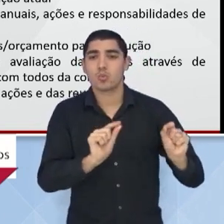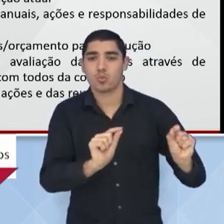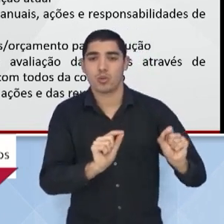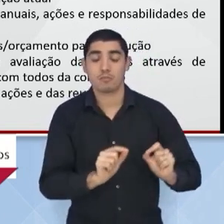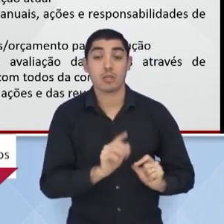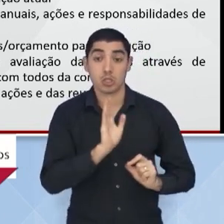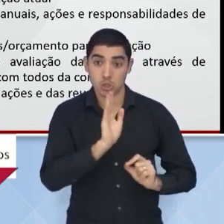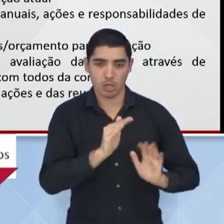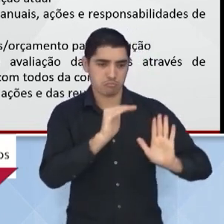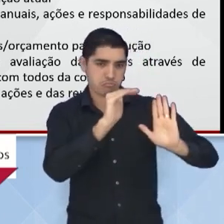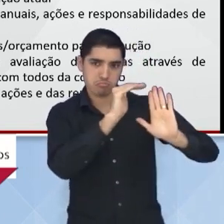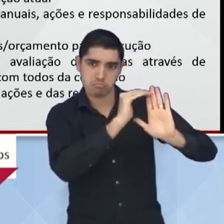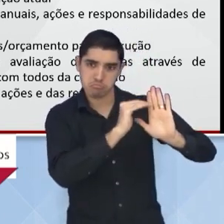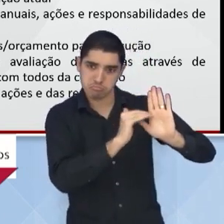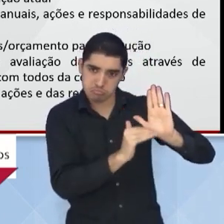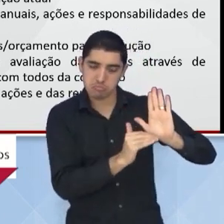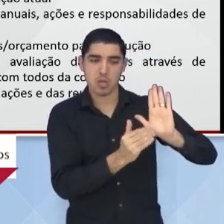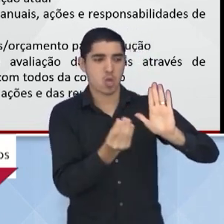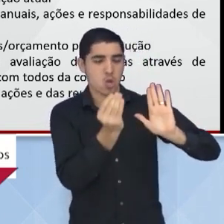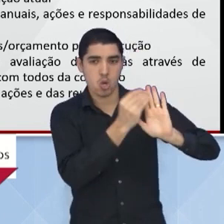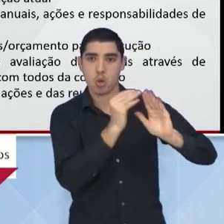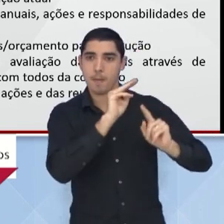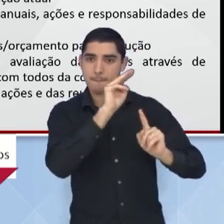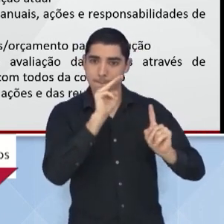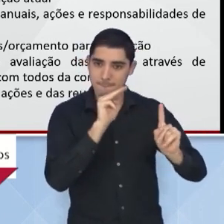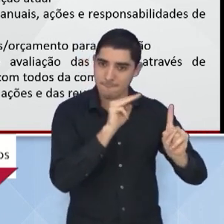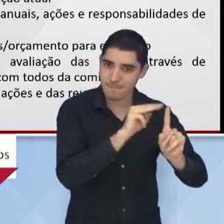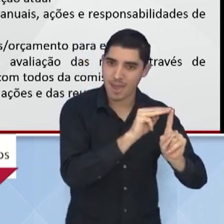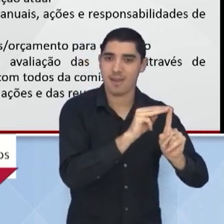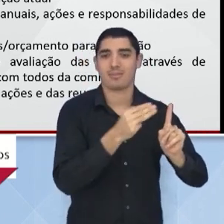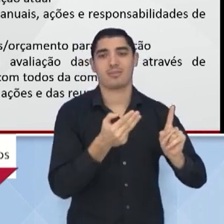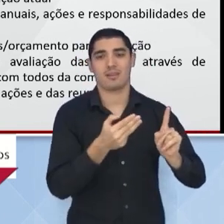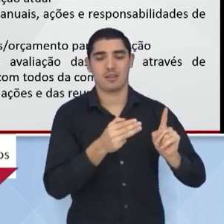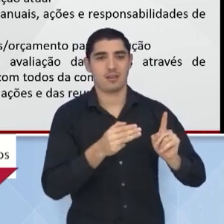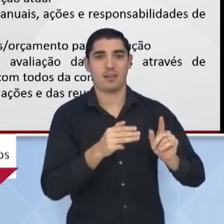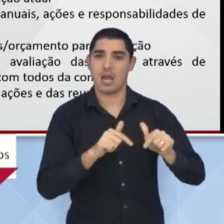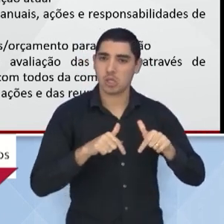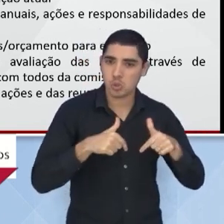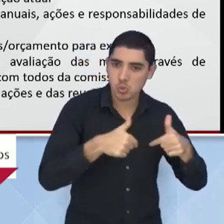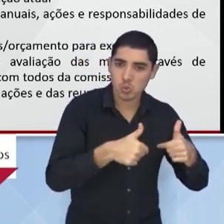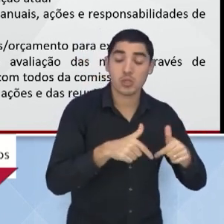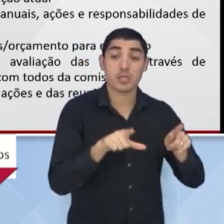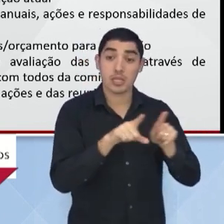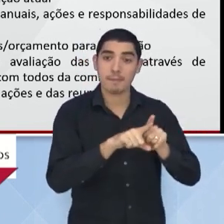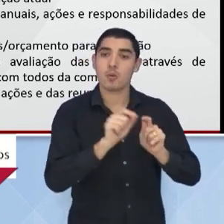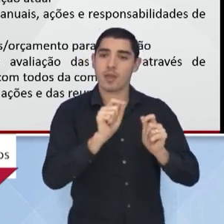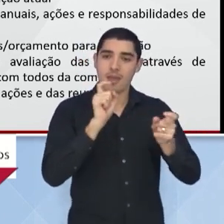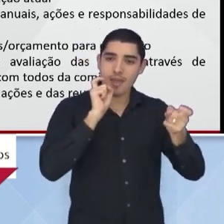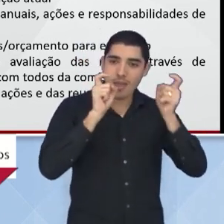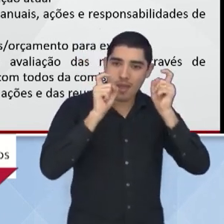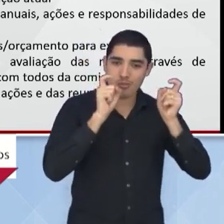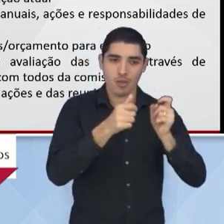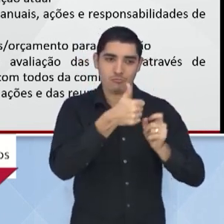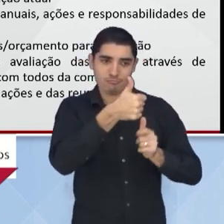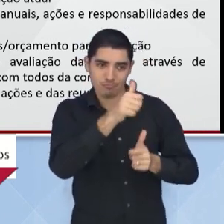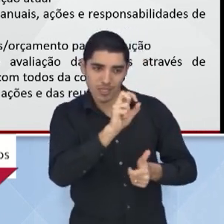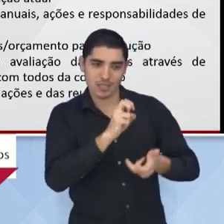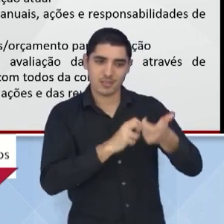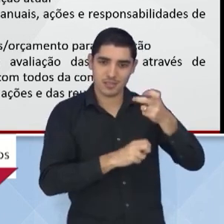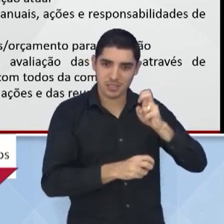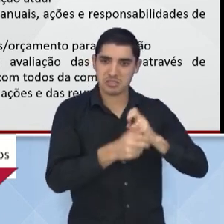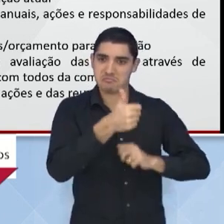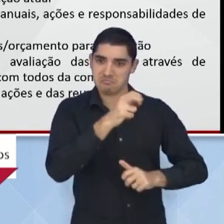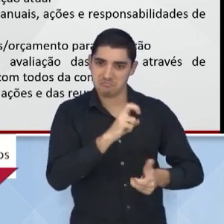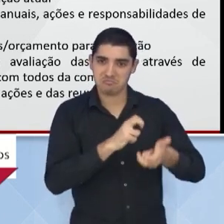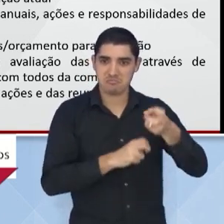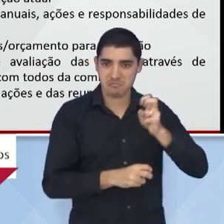cronograma fizeram metas ações e essas reuniões de acompanhamento então a gente achou bem interessante